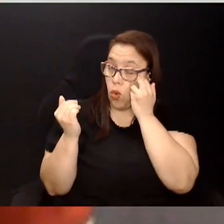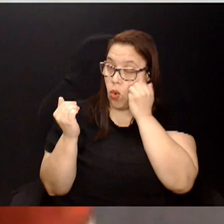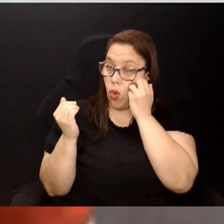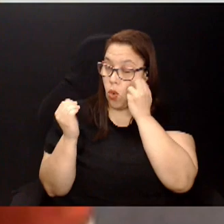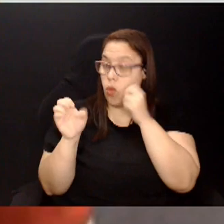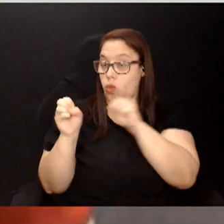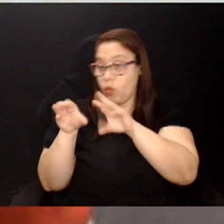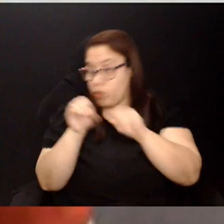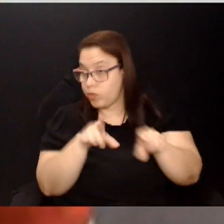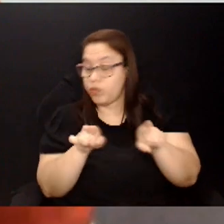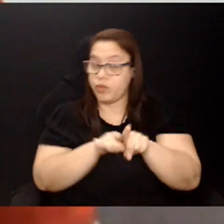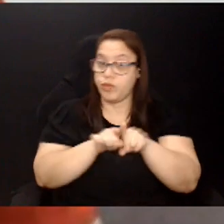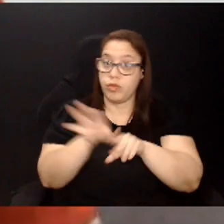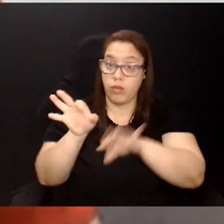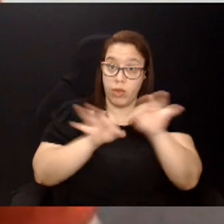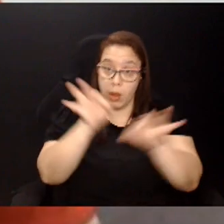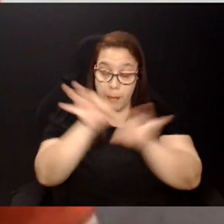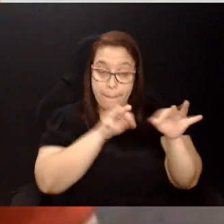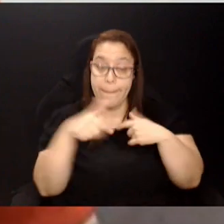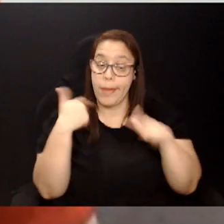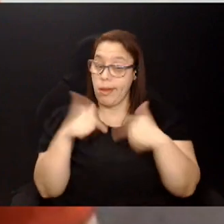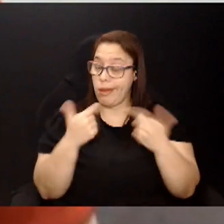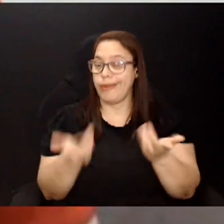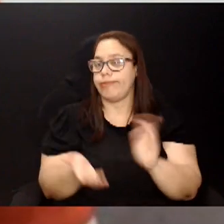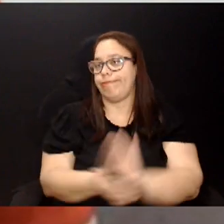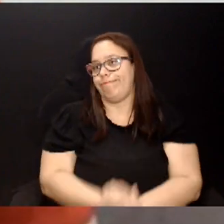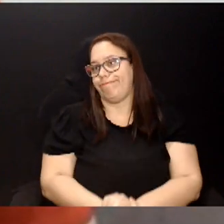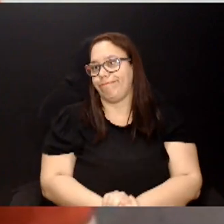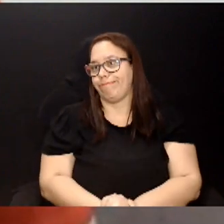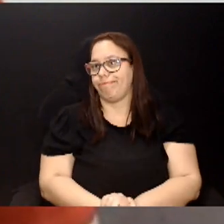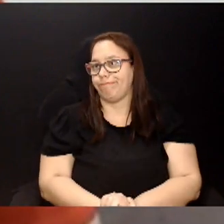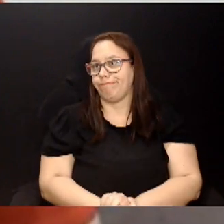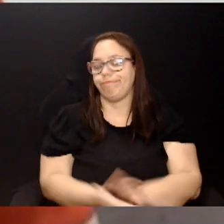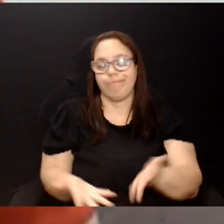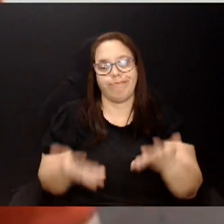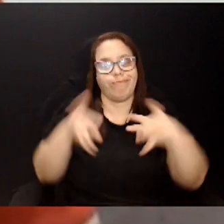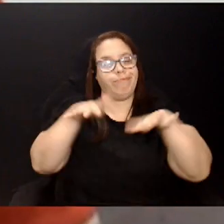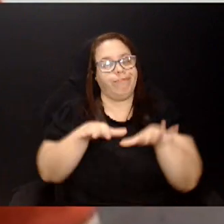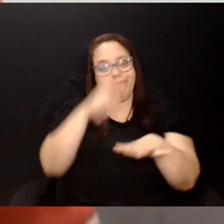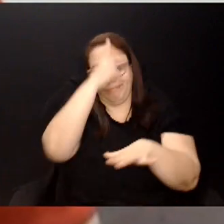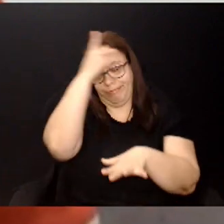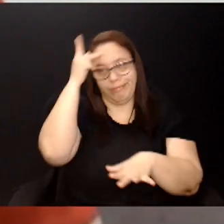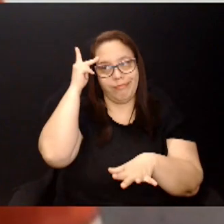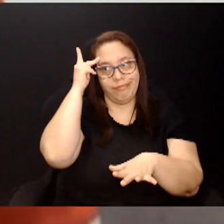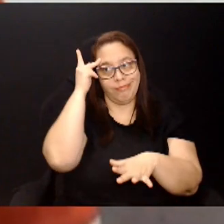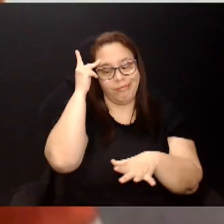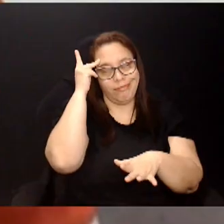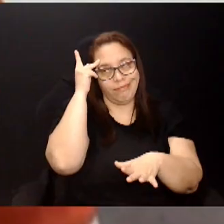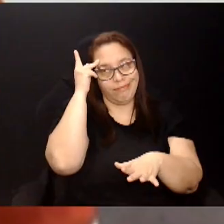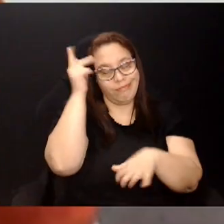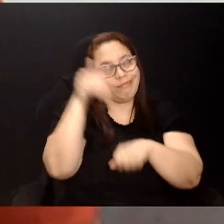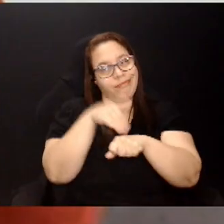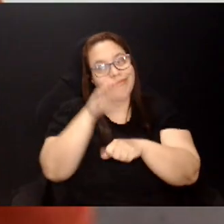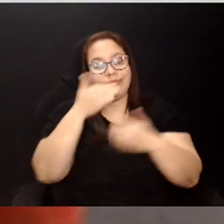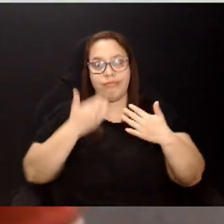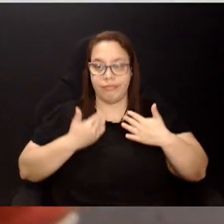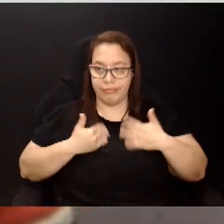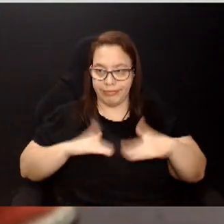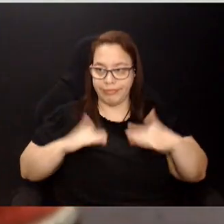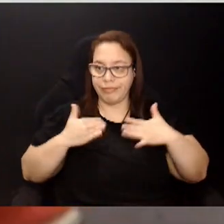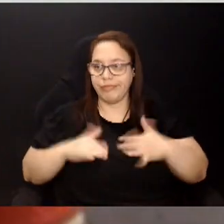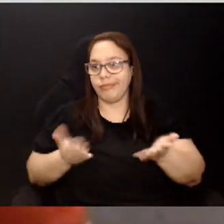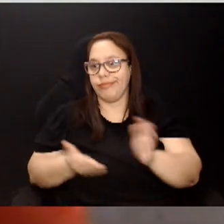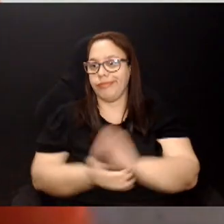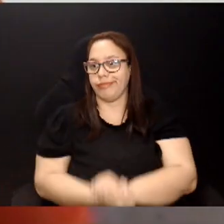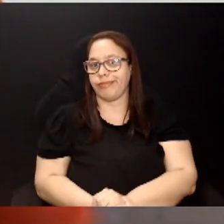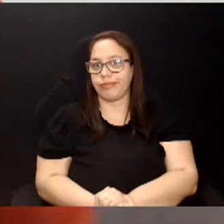também preparando para o mercado de trabalho, a inclusão dessa pessoa, ela é mais tranquila, né? Então você